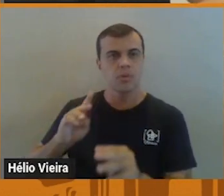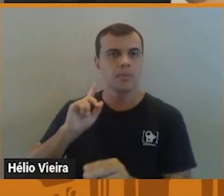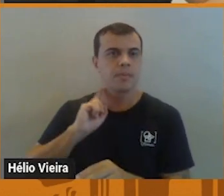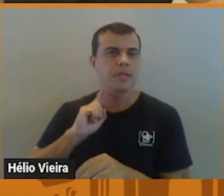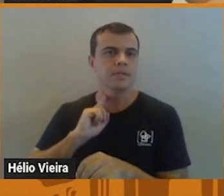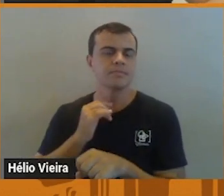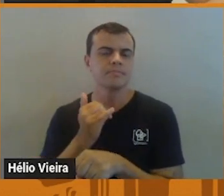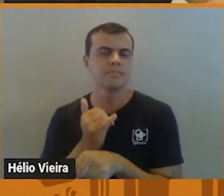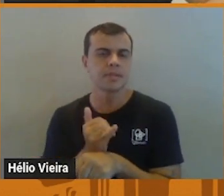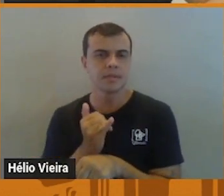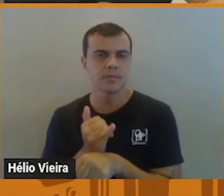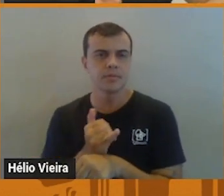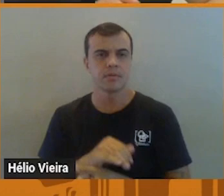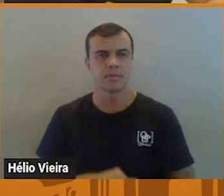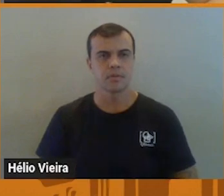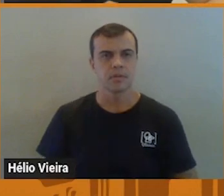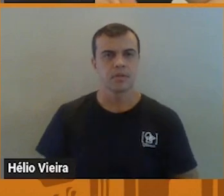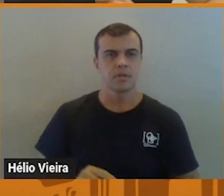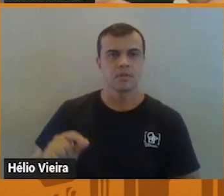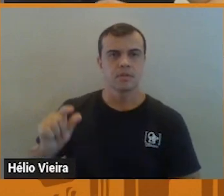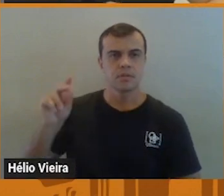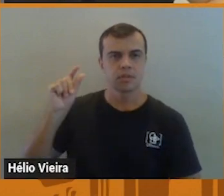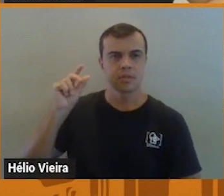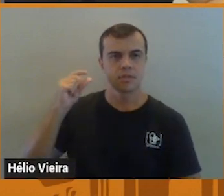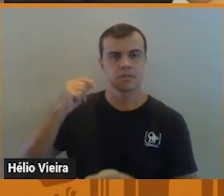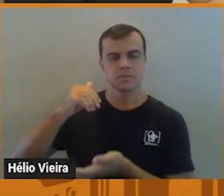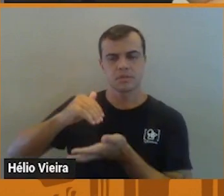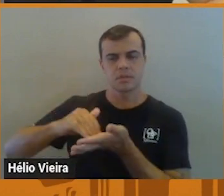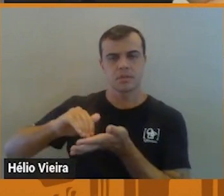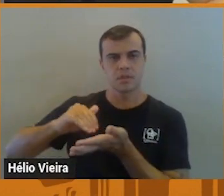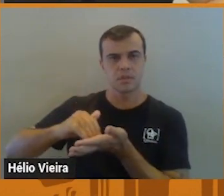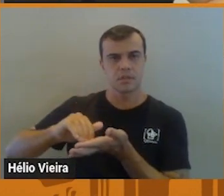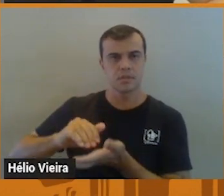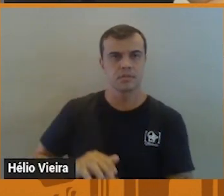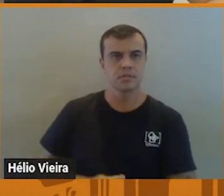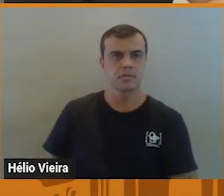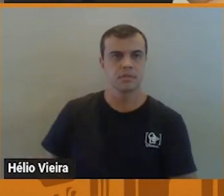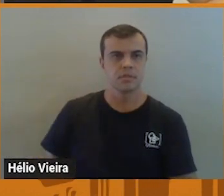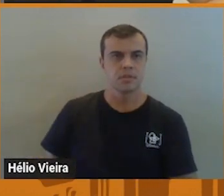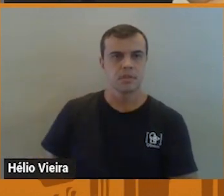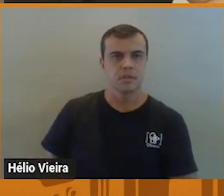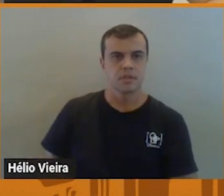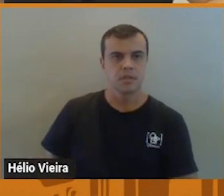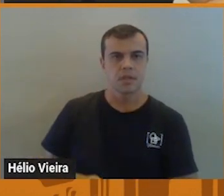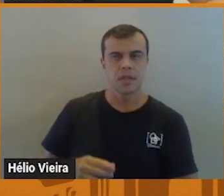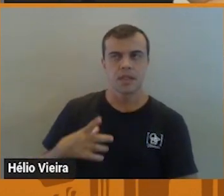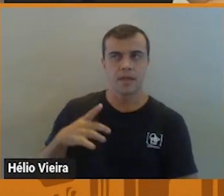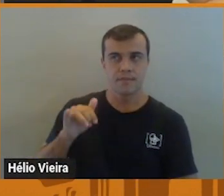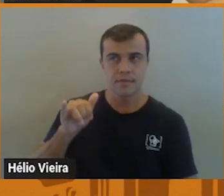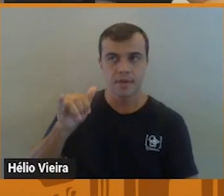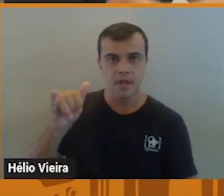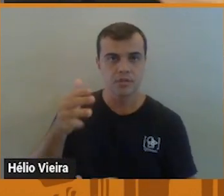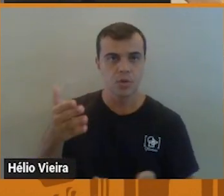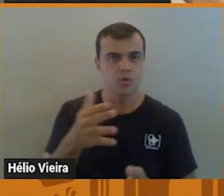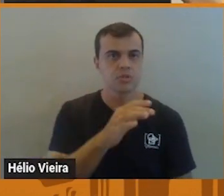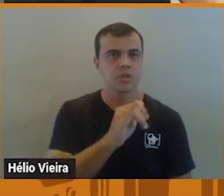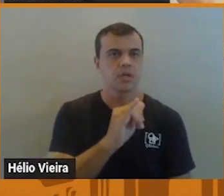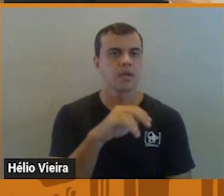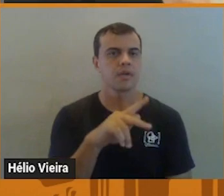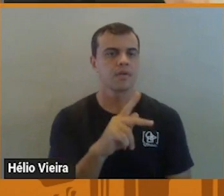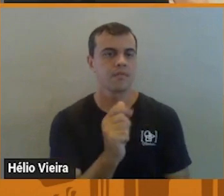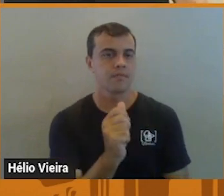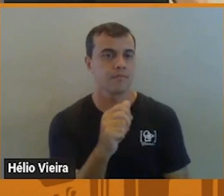Metal. A antiga Secretaria da aviação é o IFAM hoje.